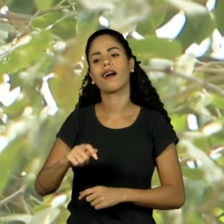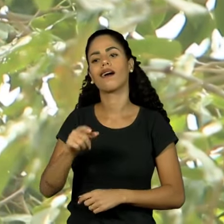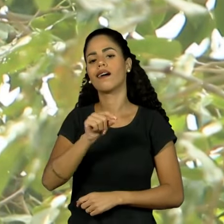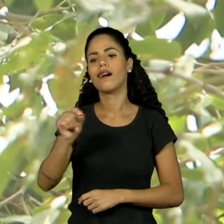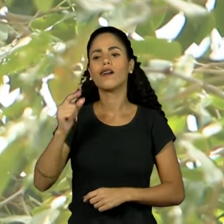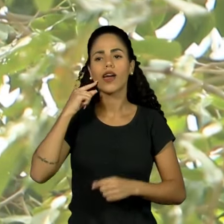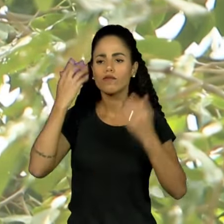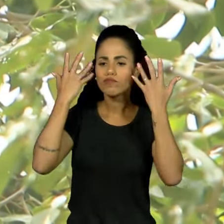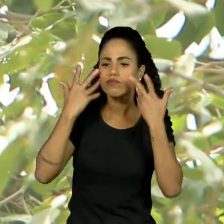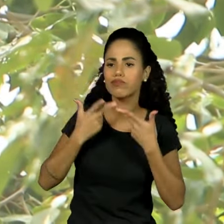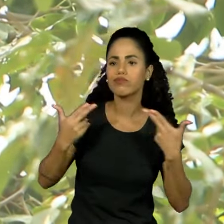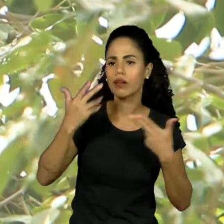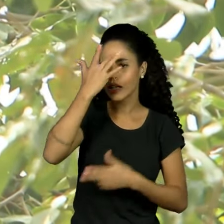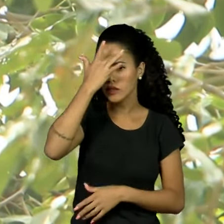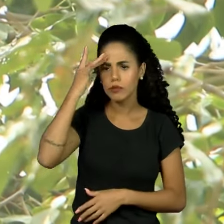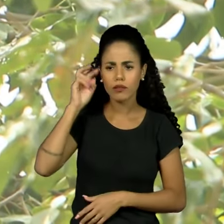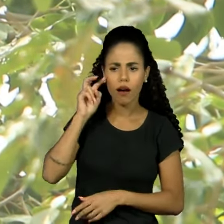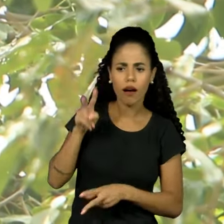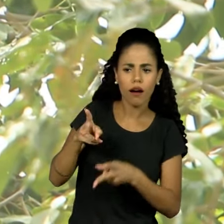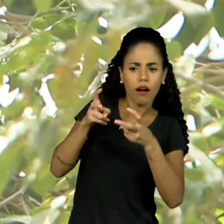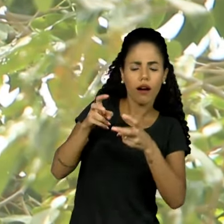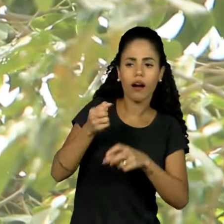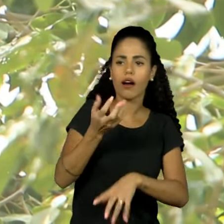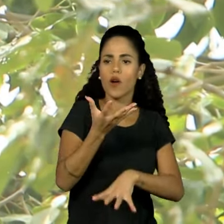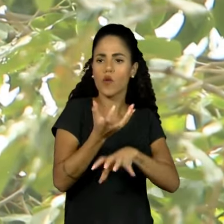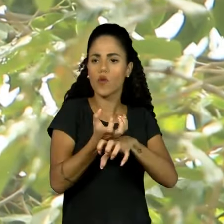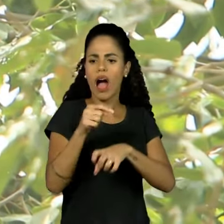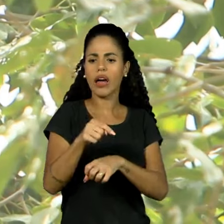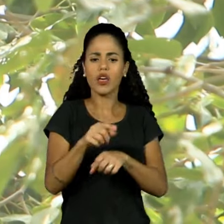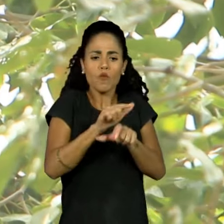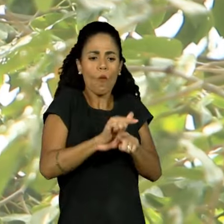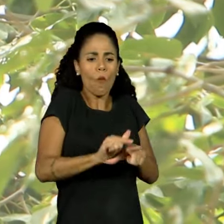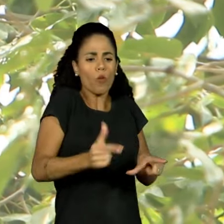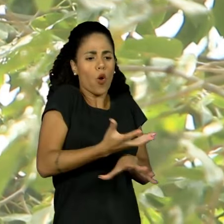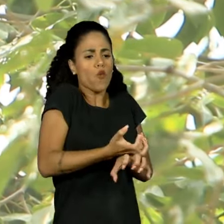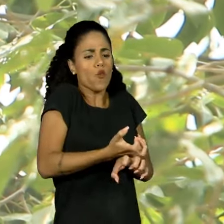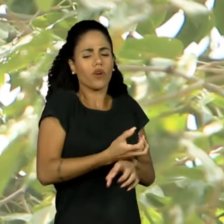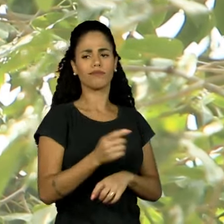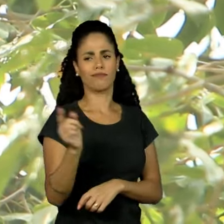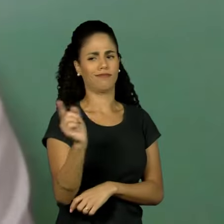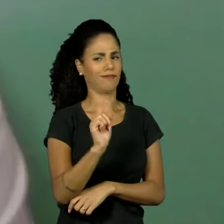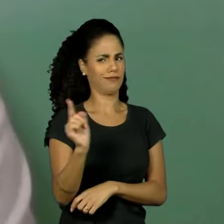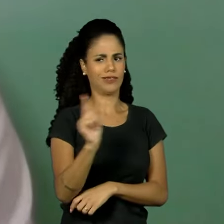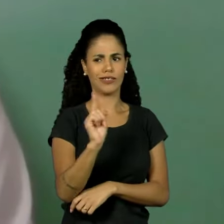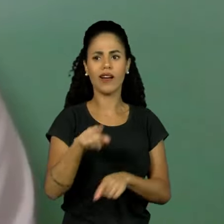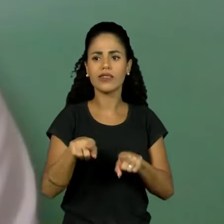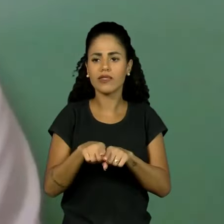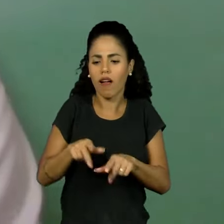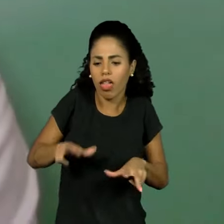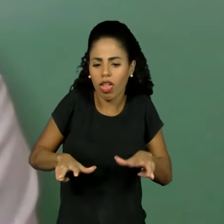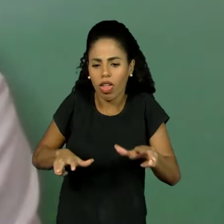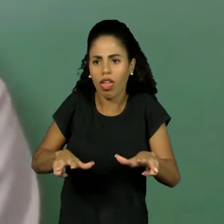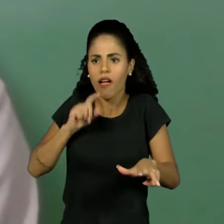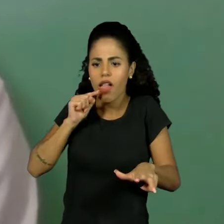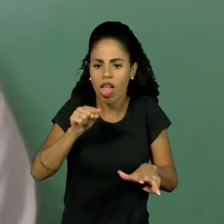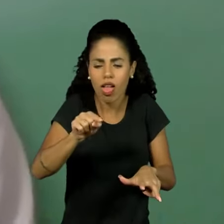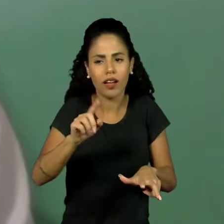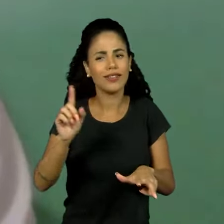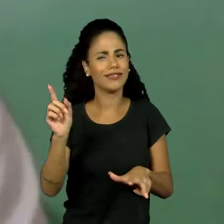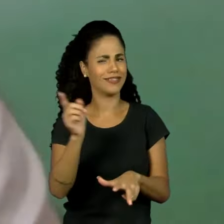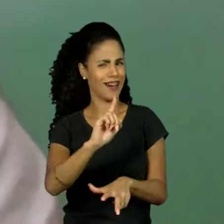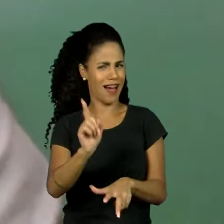essa visão que as pessoas têm do bioma Caatinga, de que é uma área seca, que não existe nada, só tem um calango, um solo rachado e gado